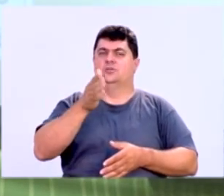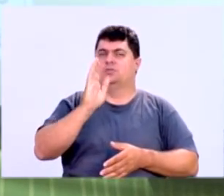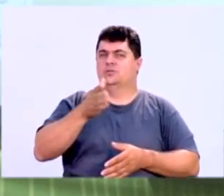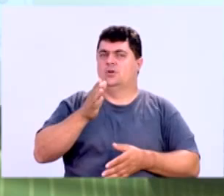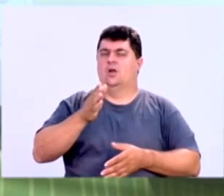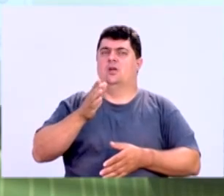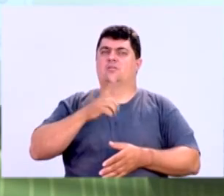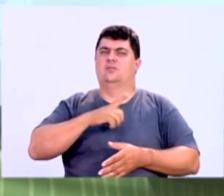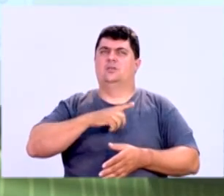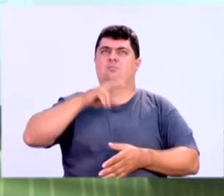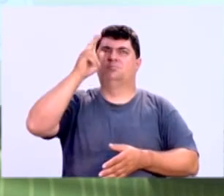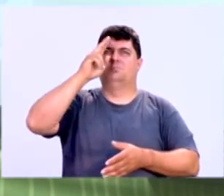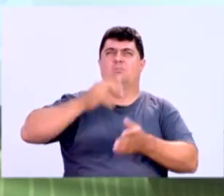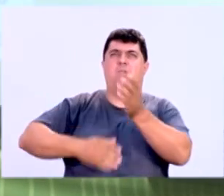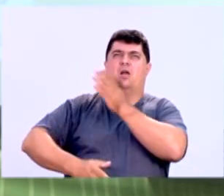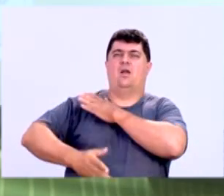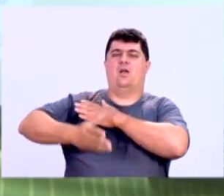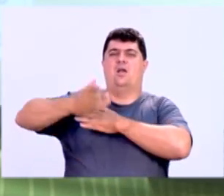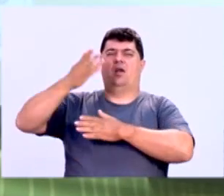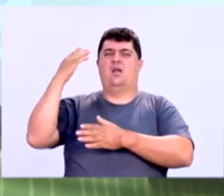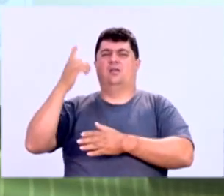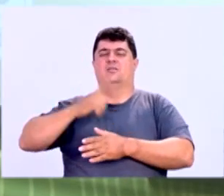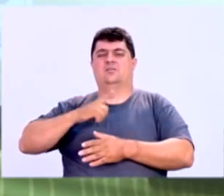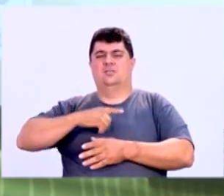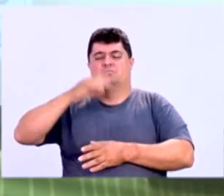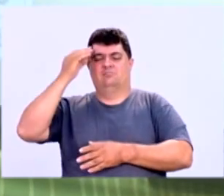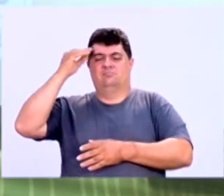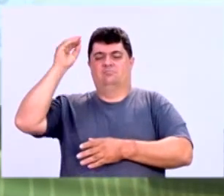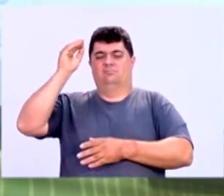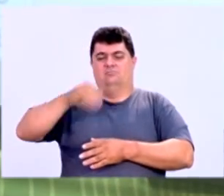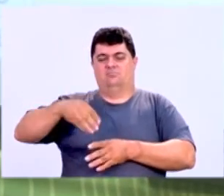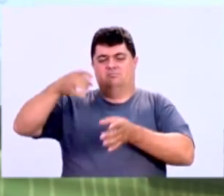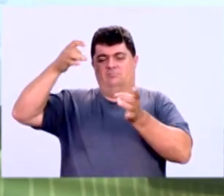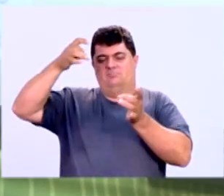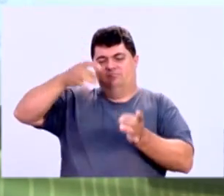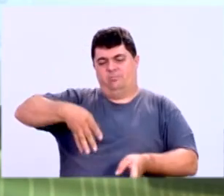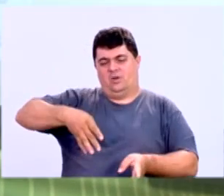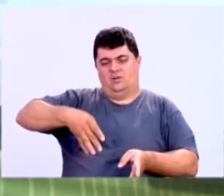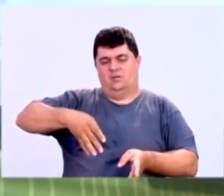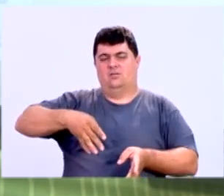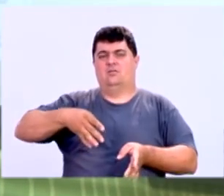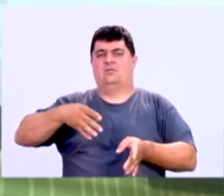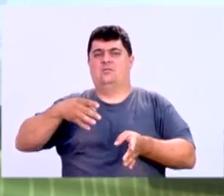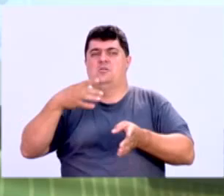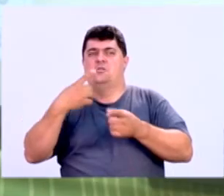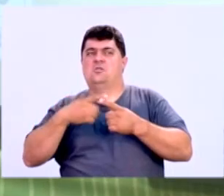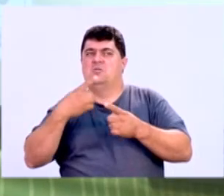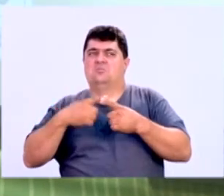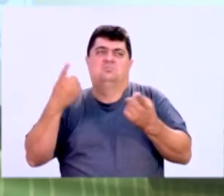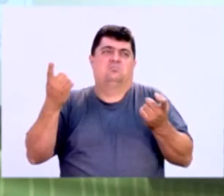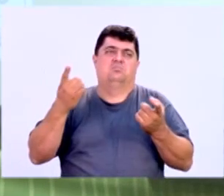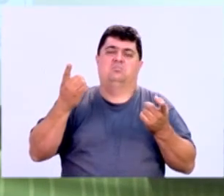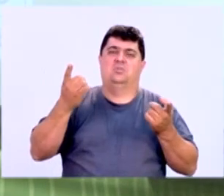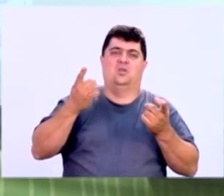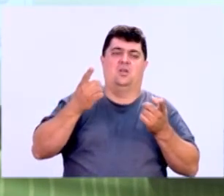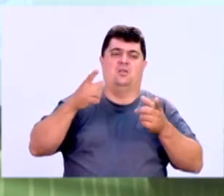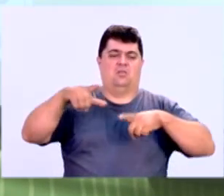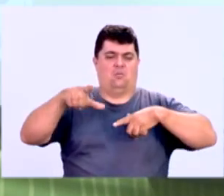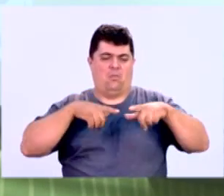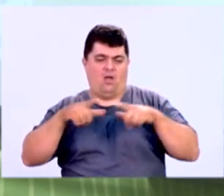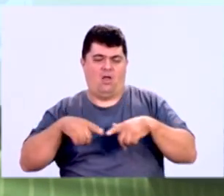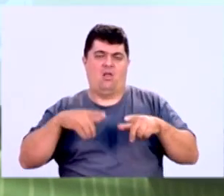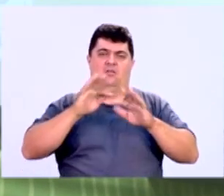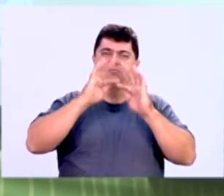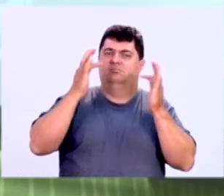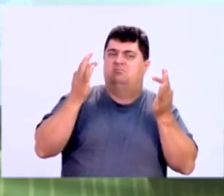já passaram por algum processo de fracasso escolar, ou que eles tiveram que deixar a sala de aula, a escola,